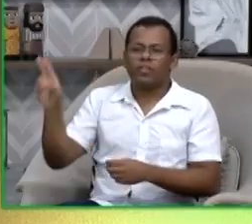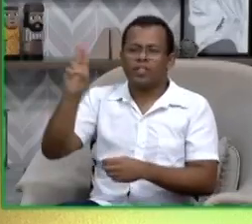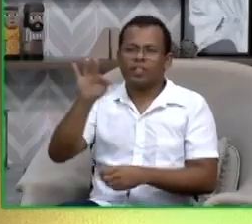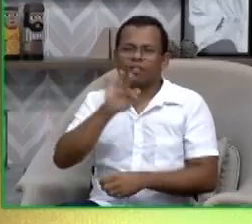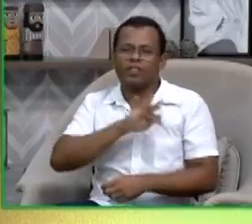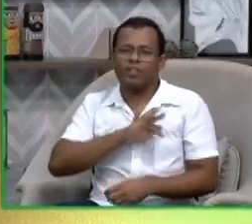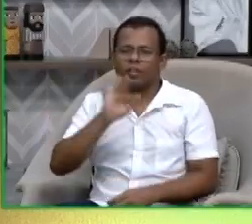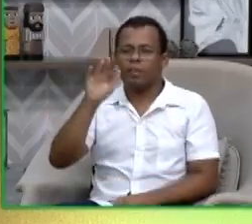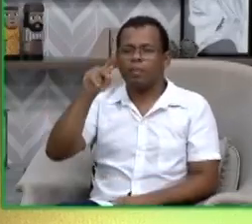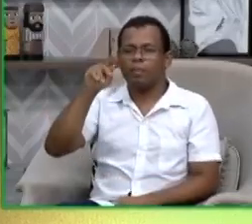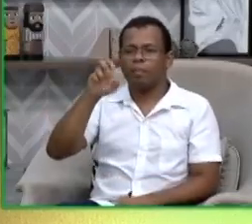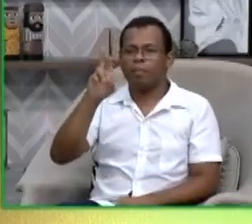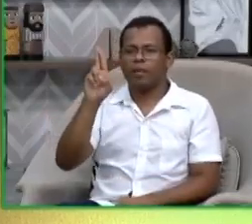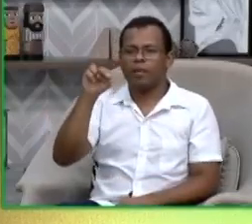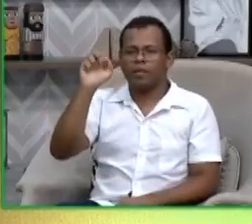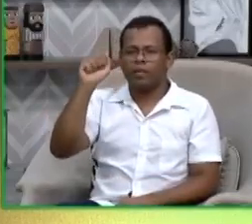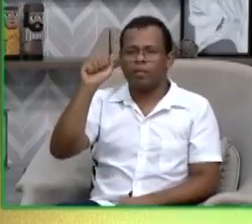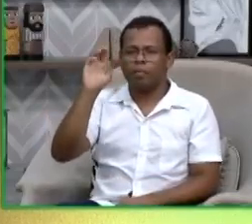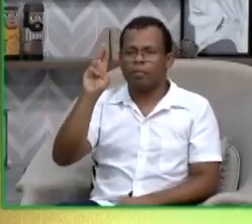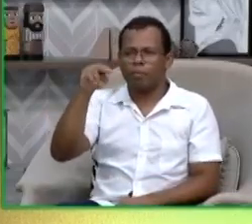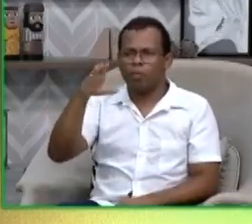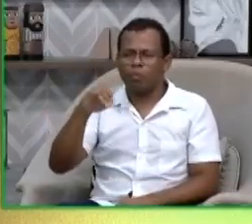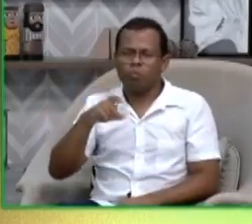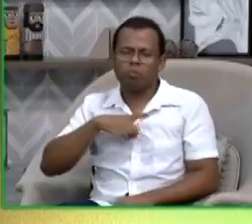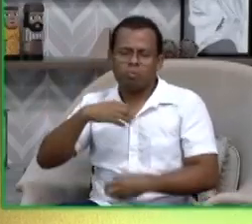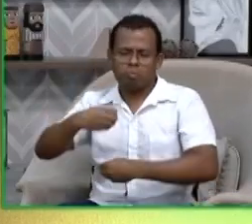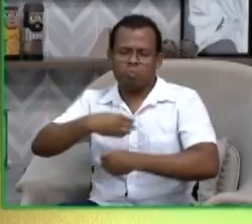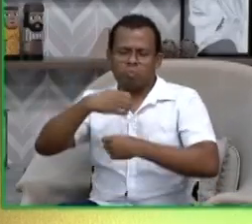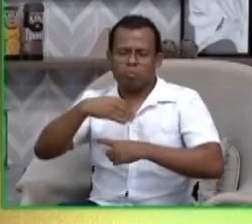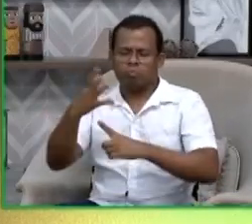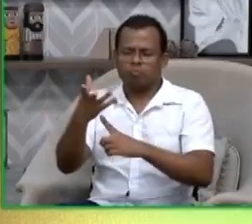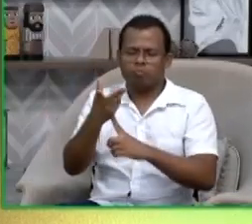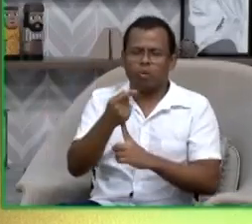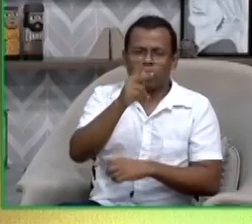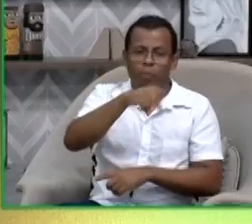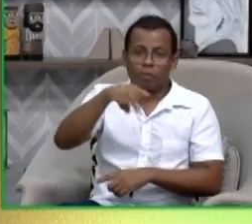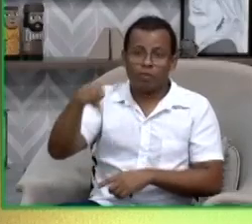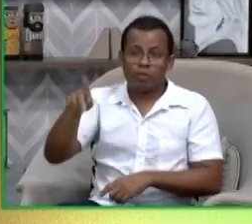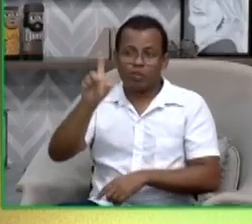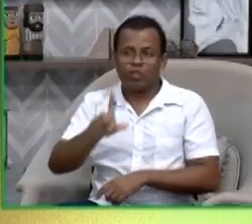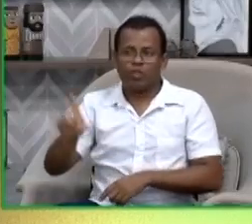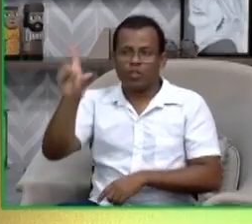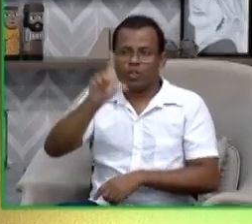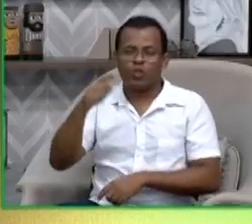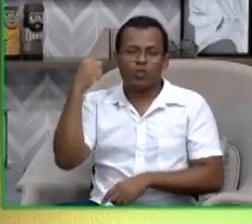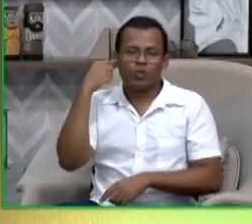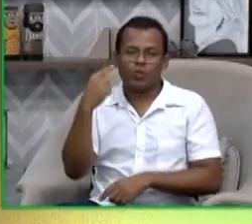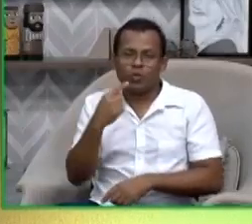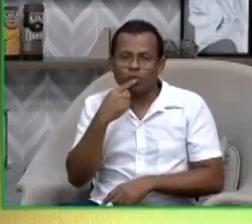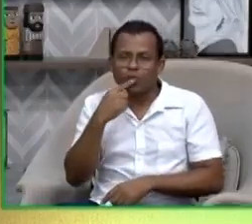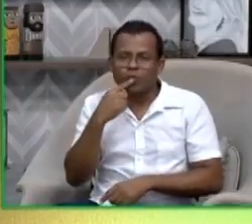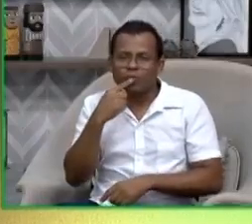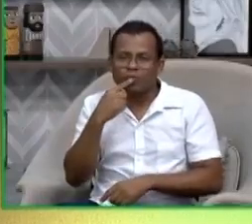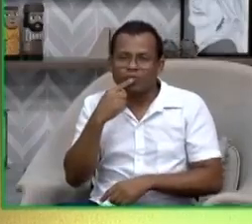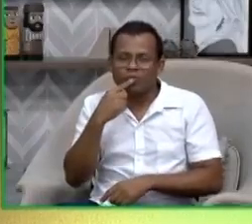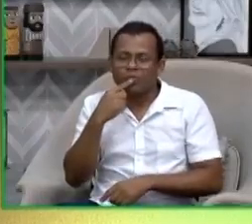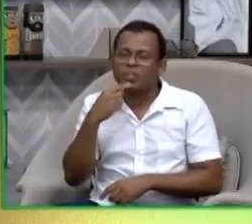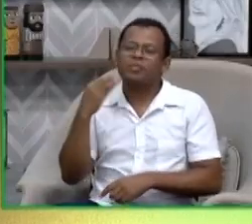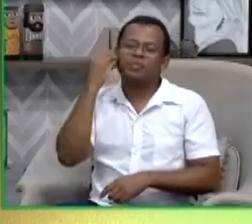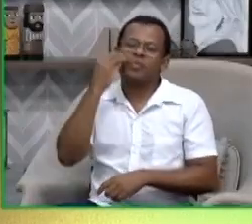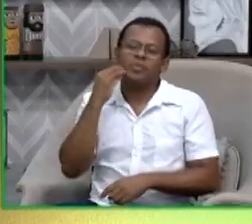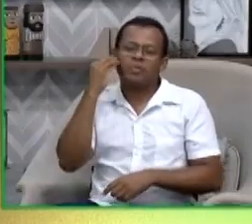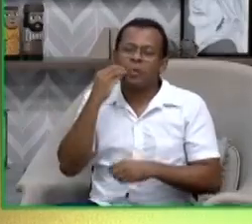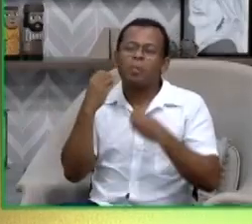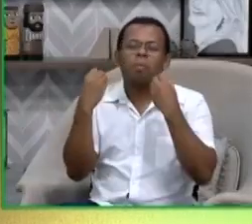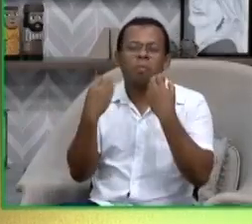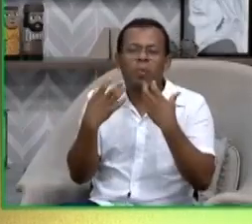é poeta, ele é artista, ele é professor de literatura surda na universidade, então vai ser uma experiência muito rica.